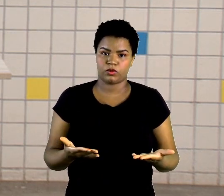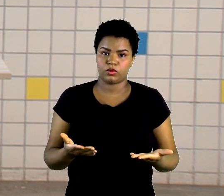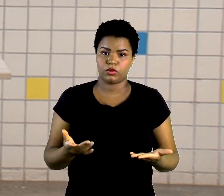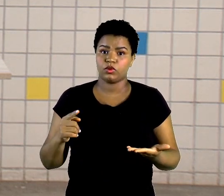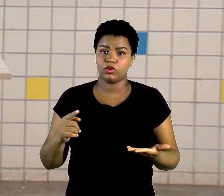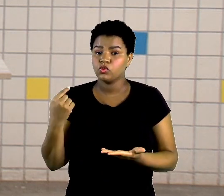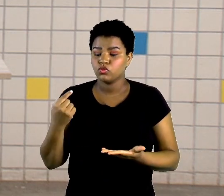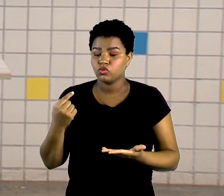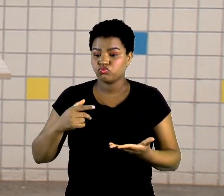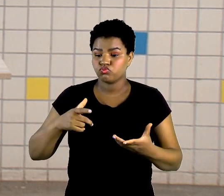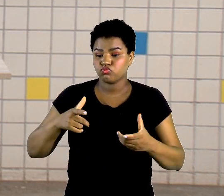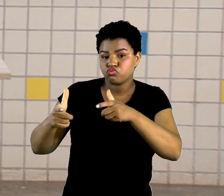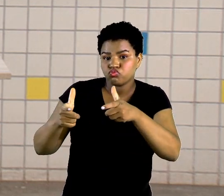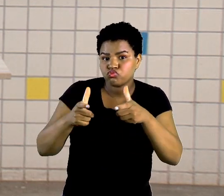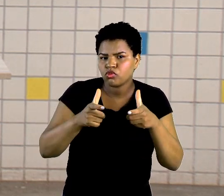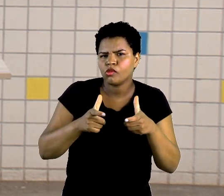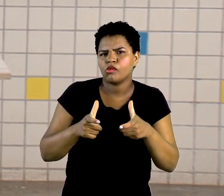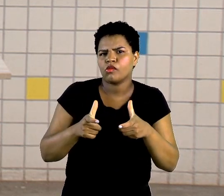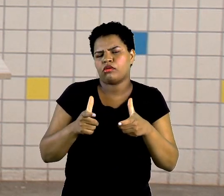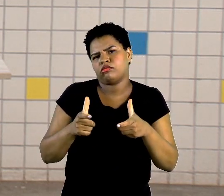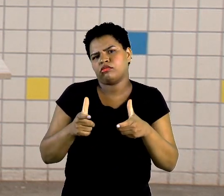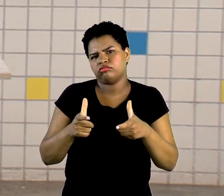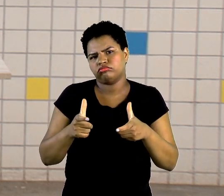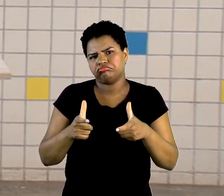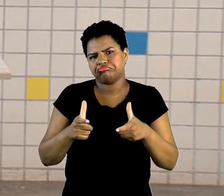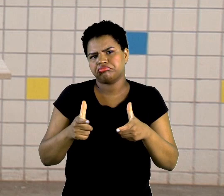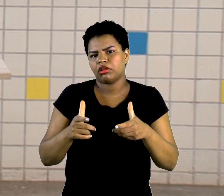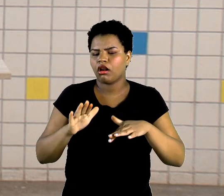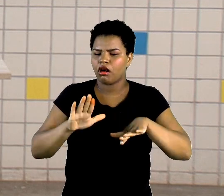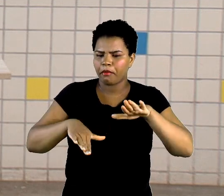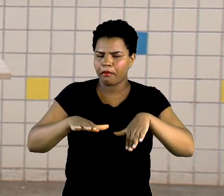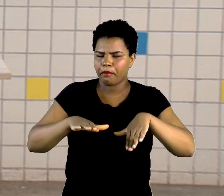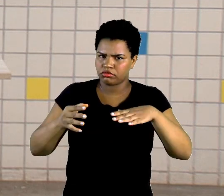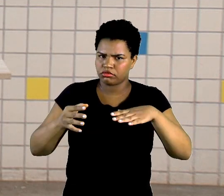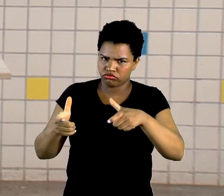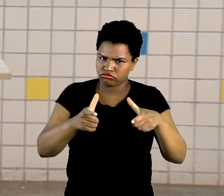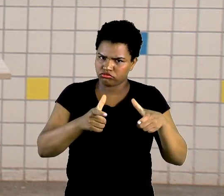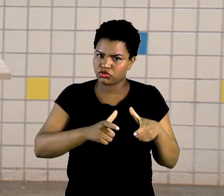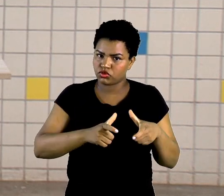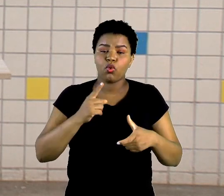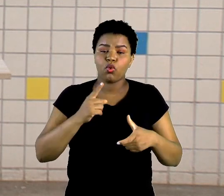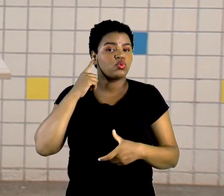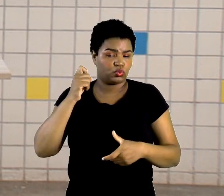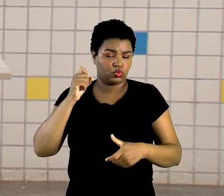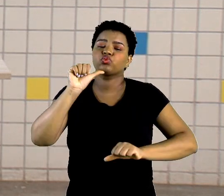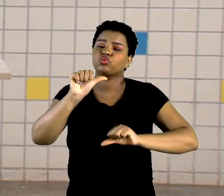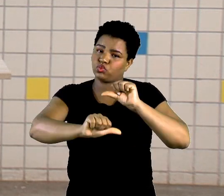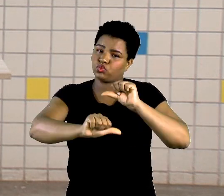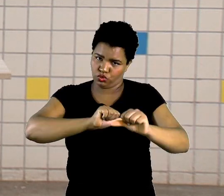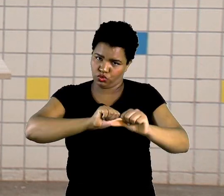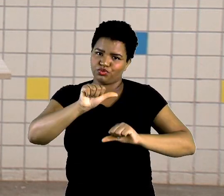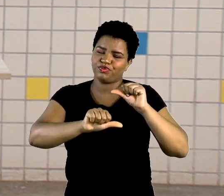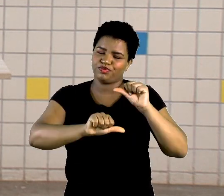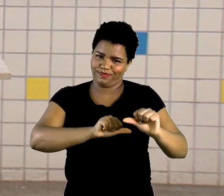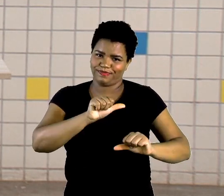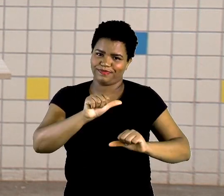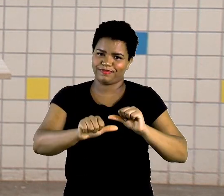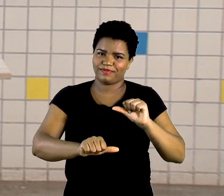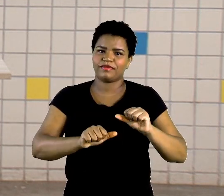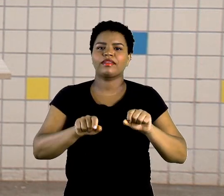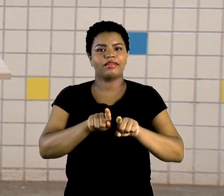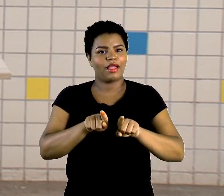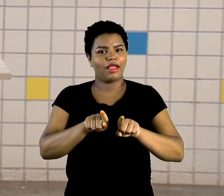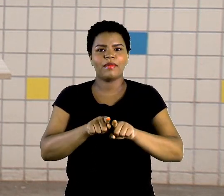nos ambientes, conforme os ambientes, o som é modificado e o som é